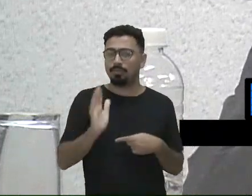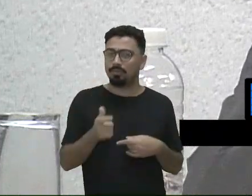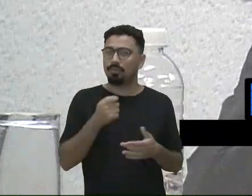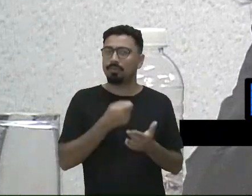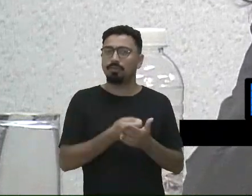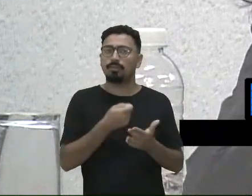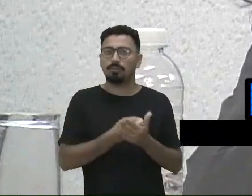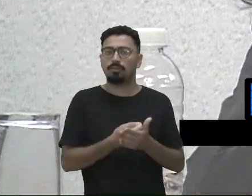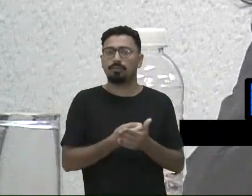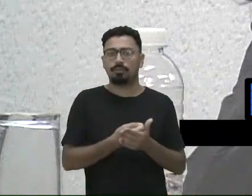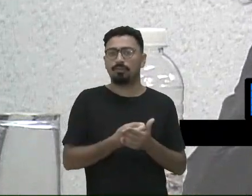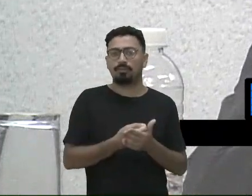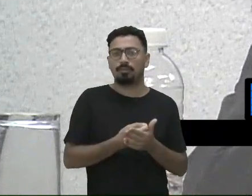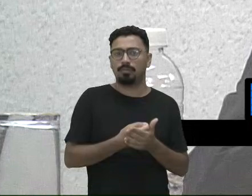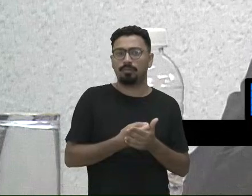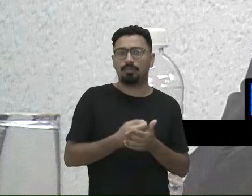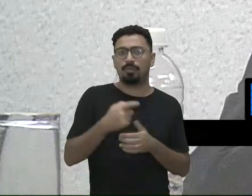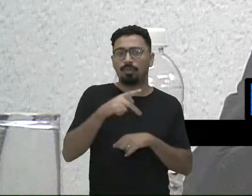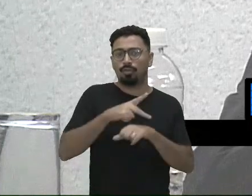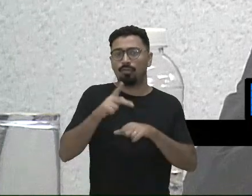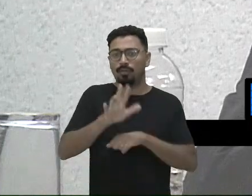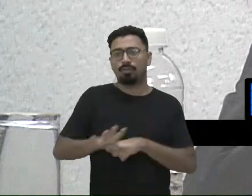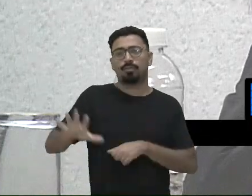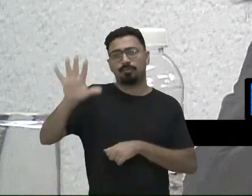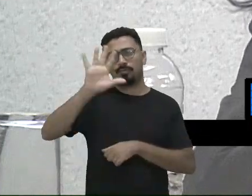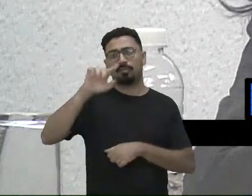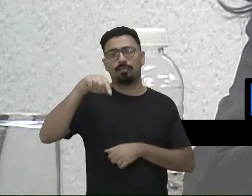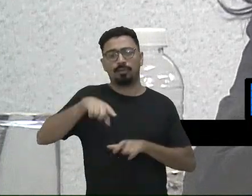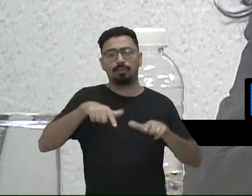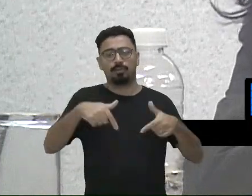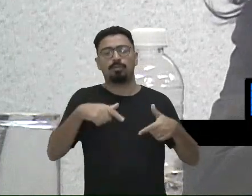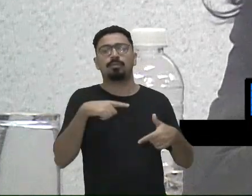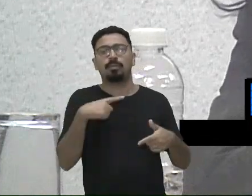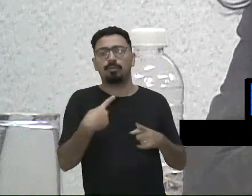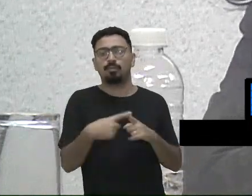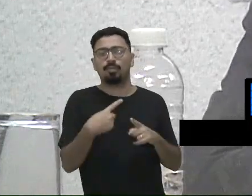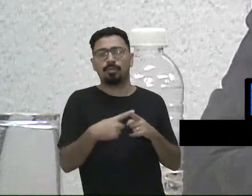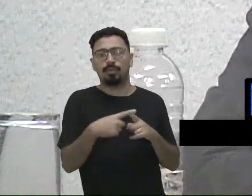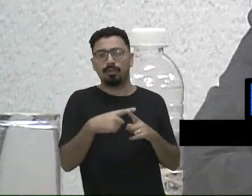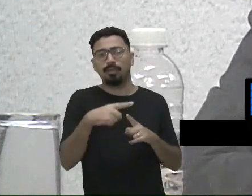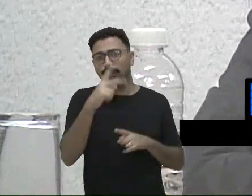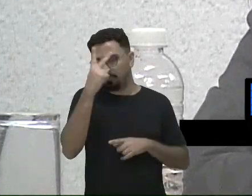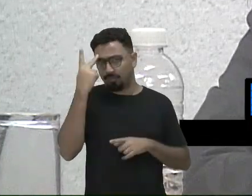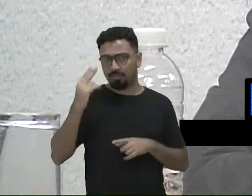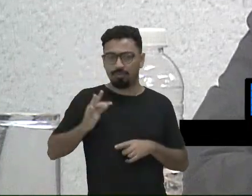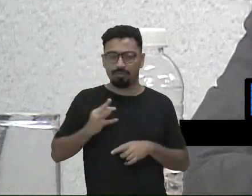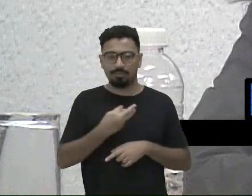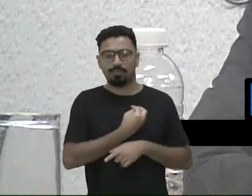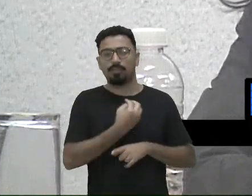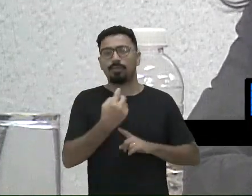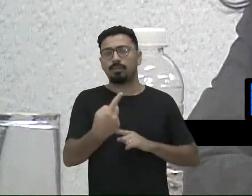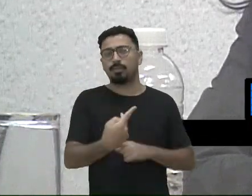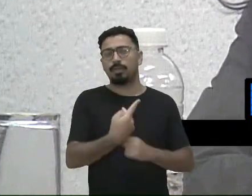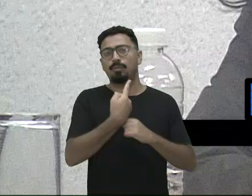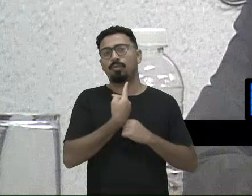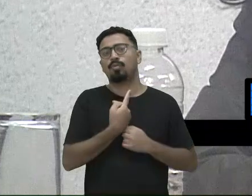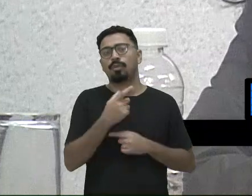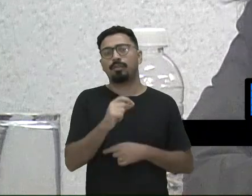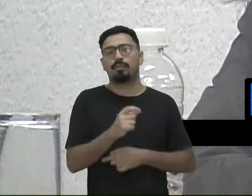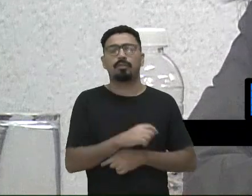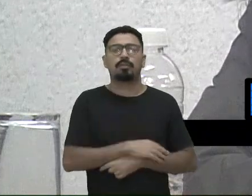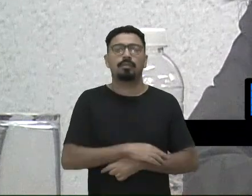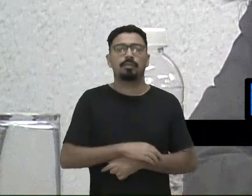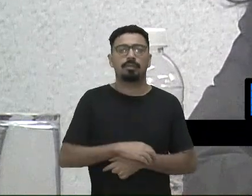obrigatória nacionalmente, se aplicava aqui. Porque eu recebi a população trans no meu gabinete, que estava fazendo